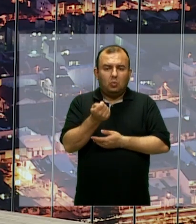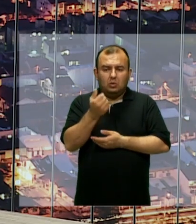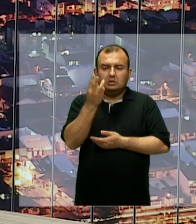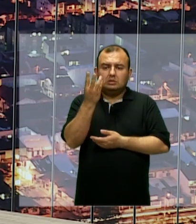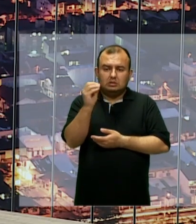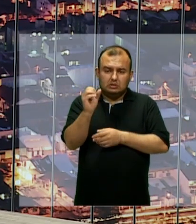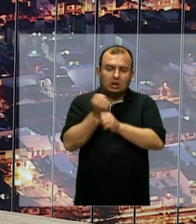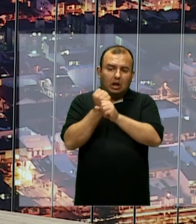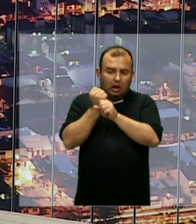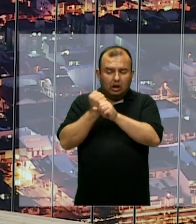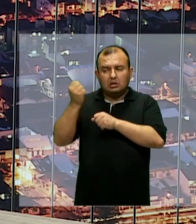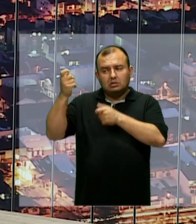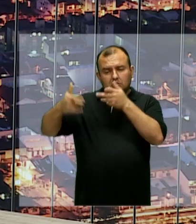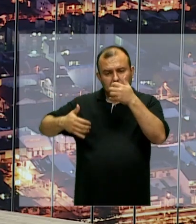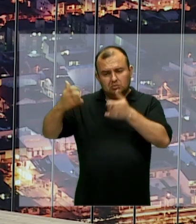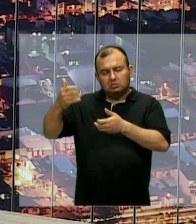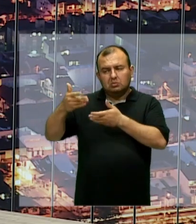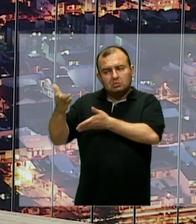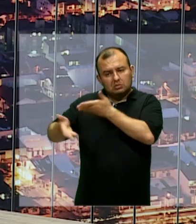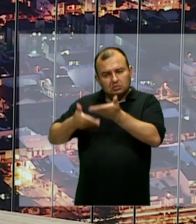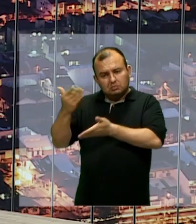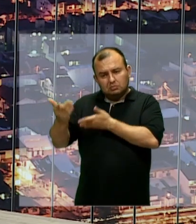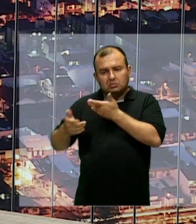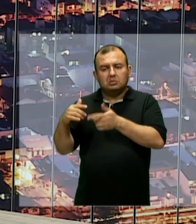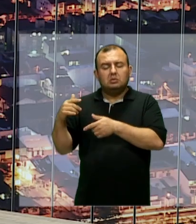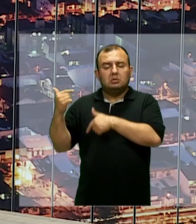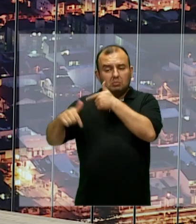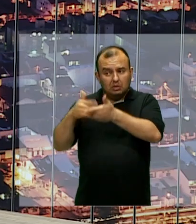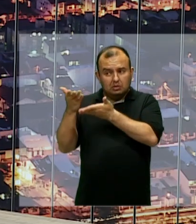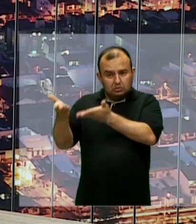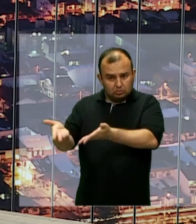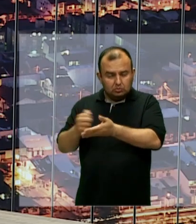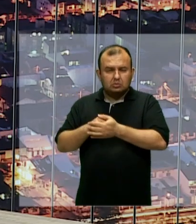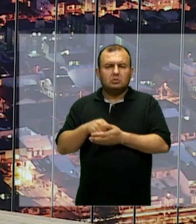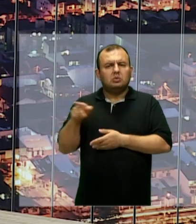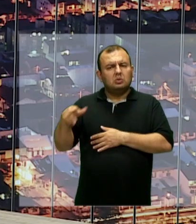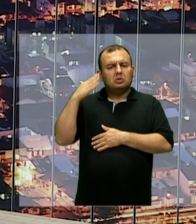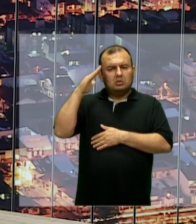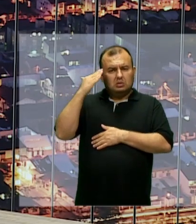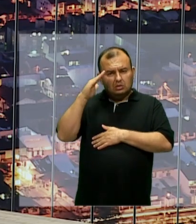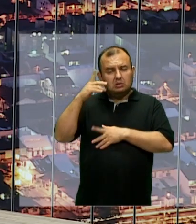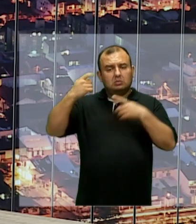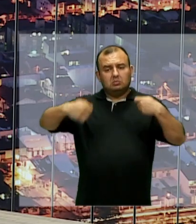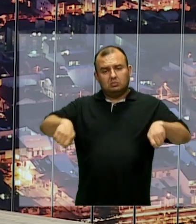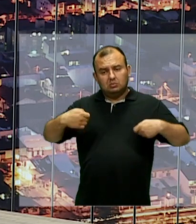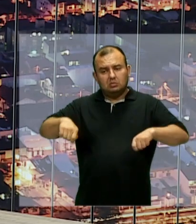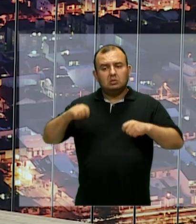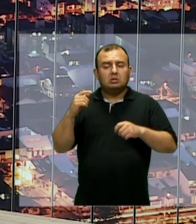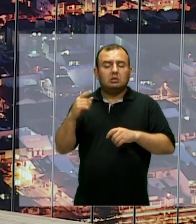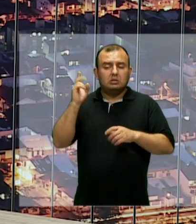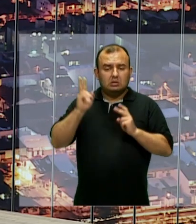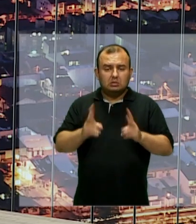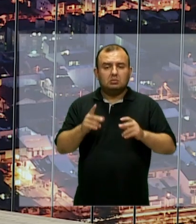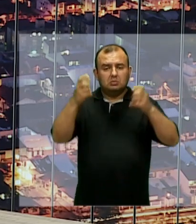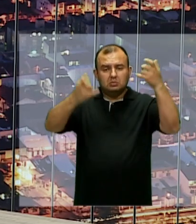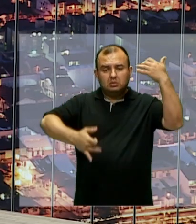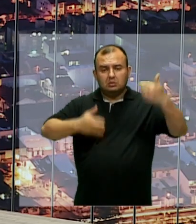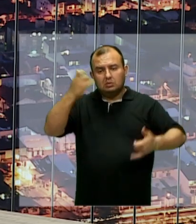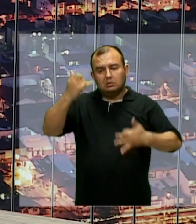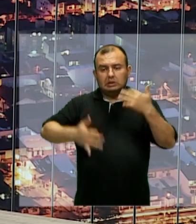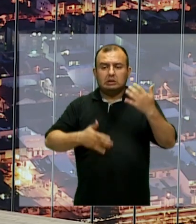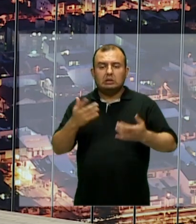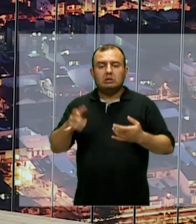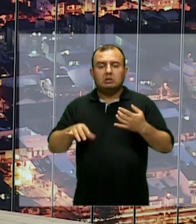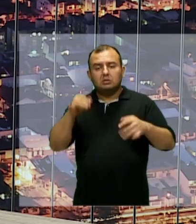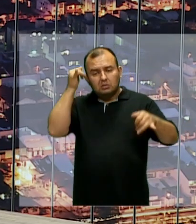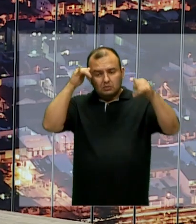já mexendo com isso, né? O senhor entende que é preciso ainda e cada vez mais falarmos sobre as